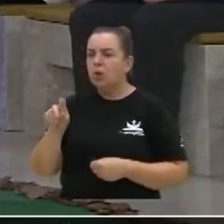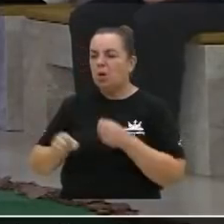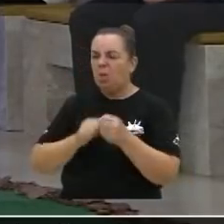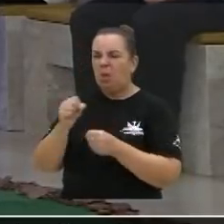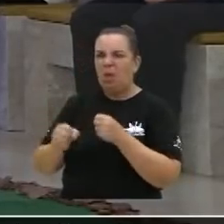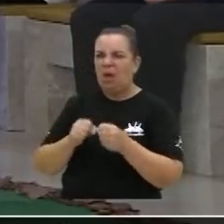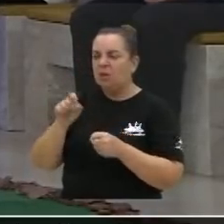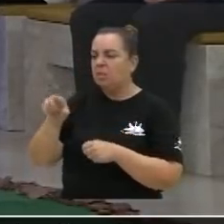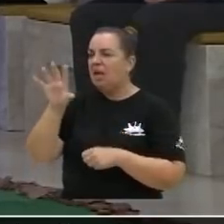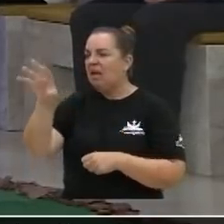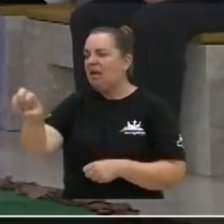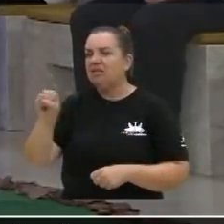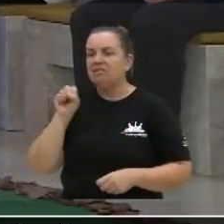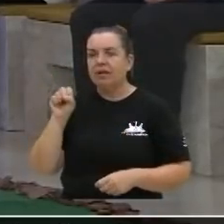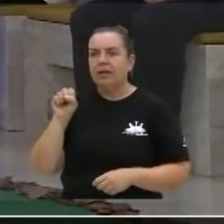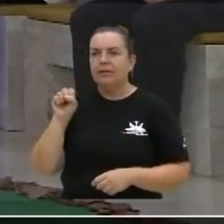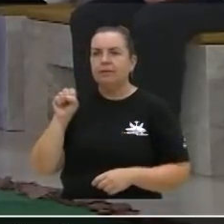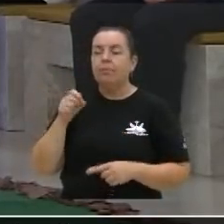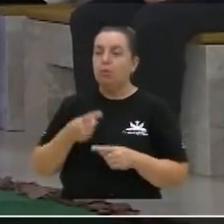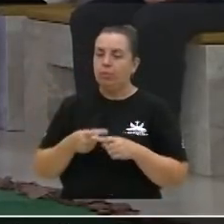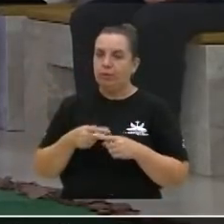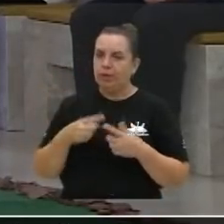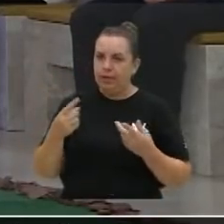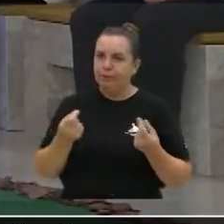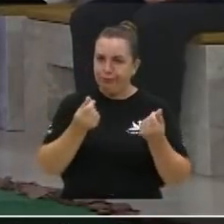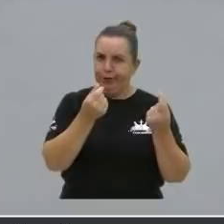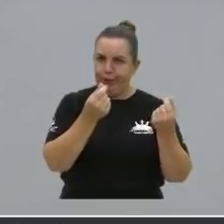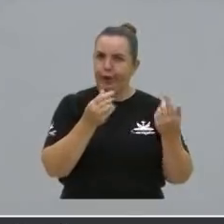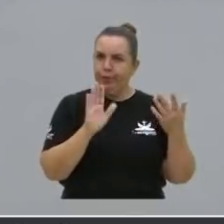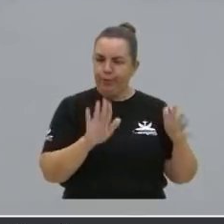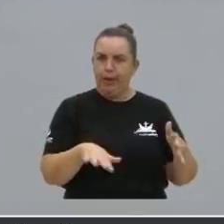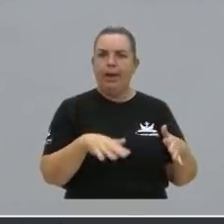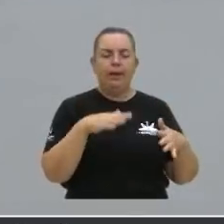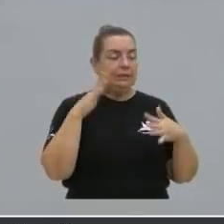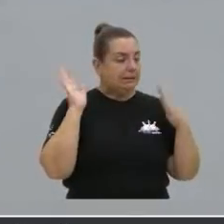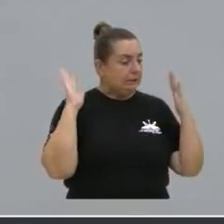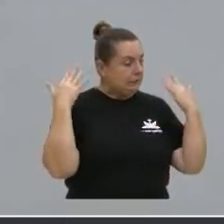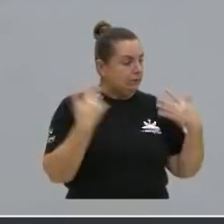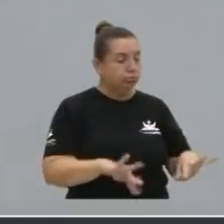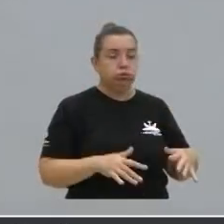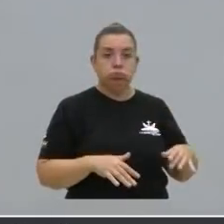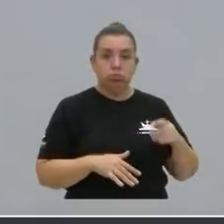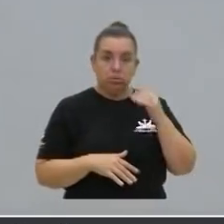correndo atrás dela, porque rico quando quer é avarento,